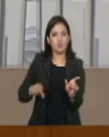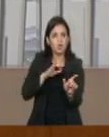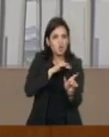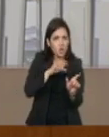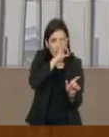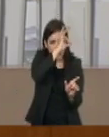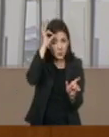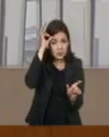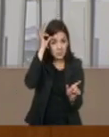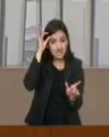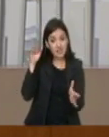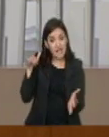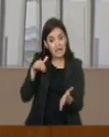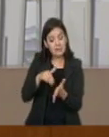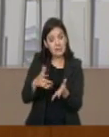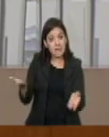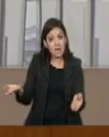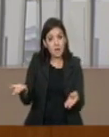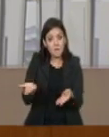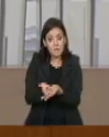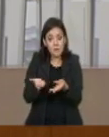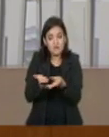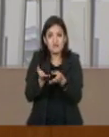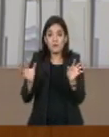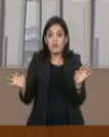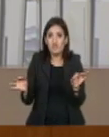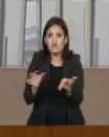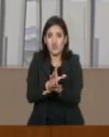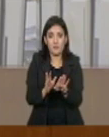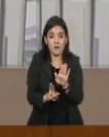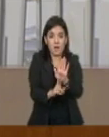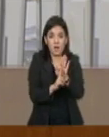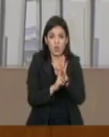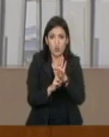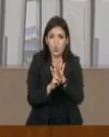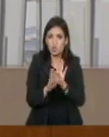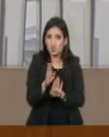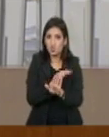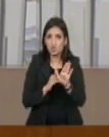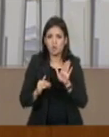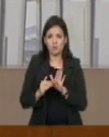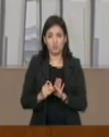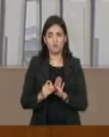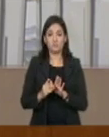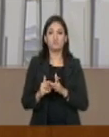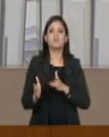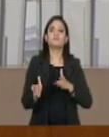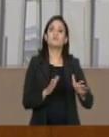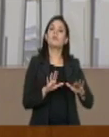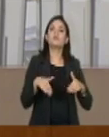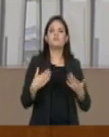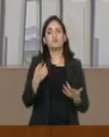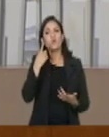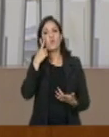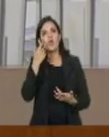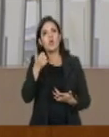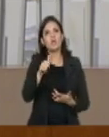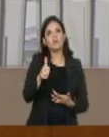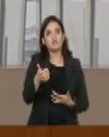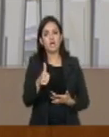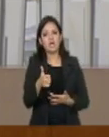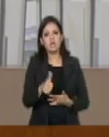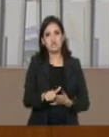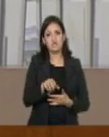em julgado de sentença penal condenatória. Então, é análise em abstrato